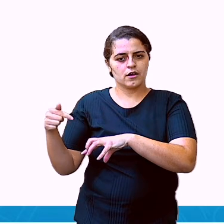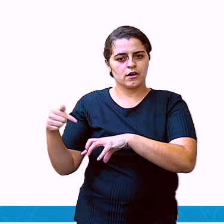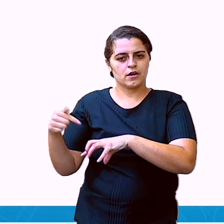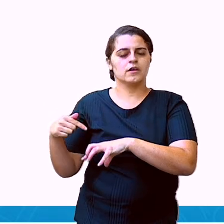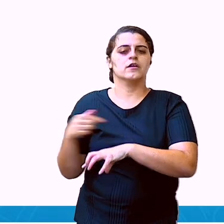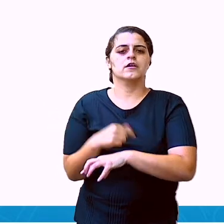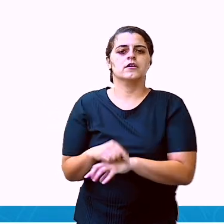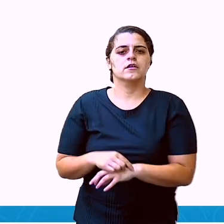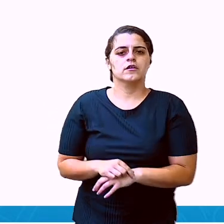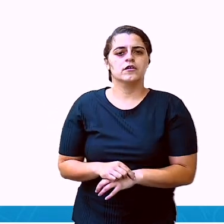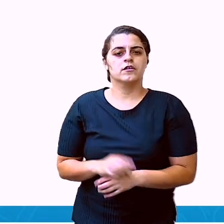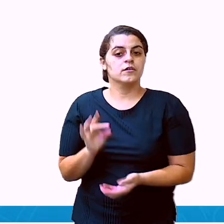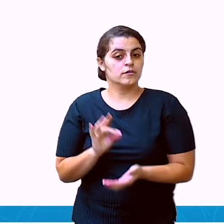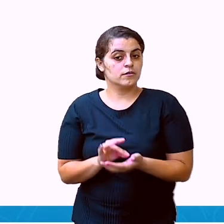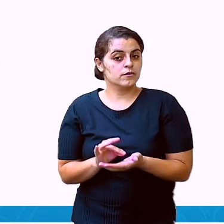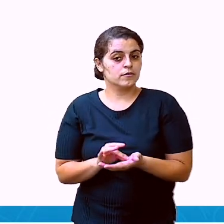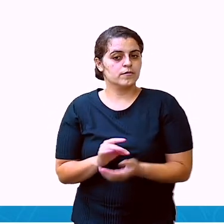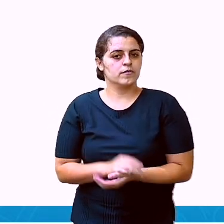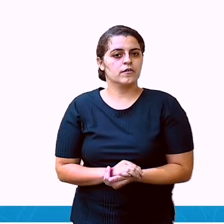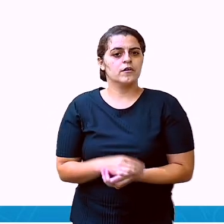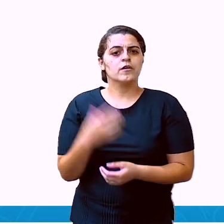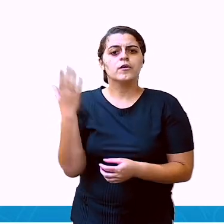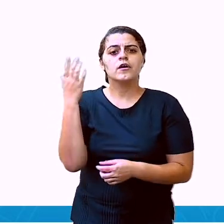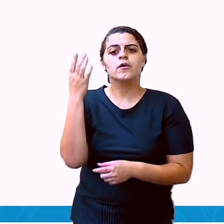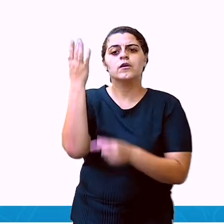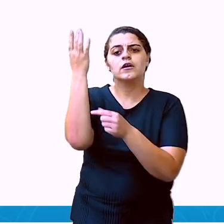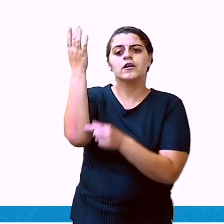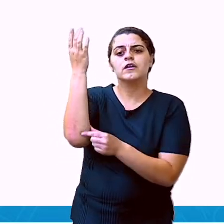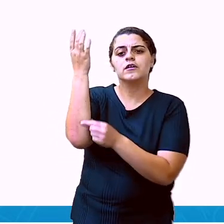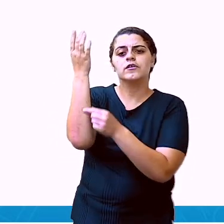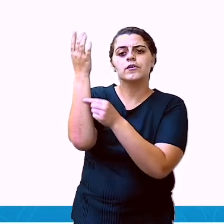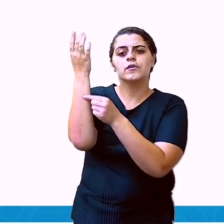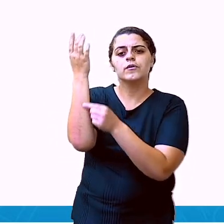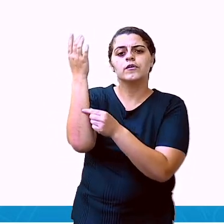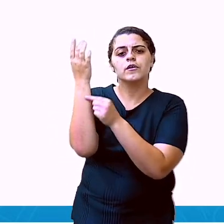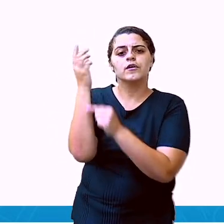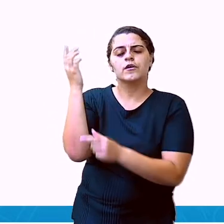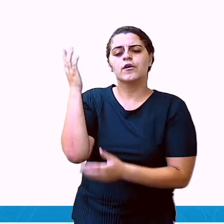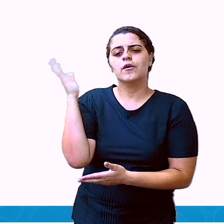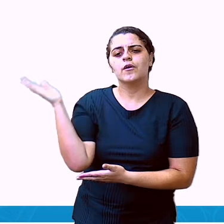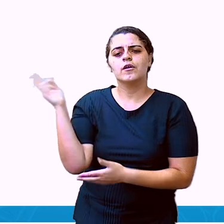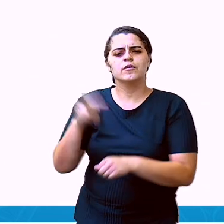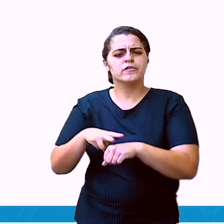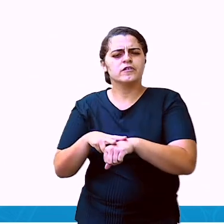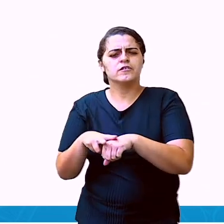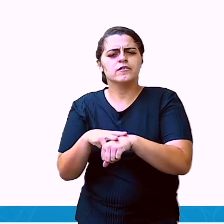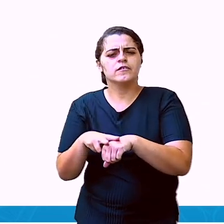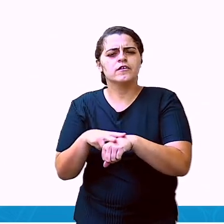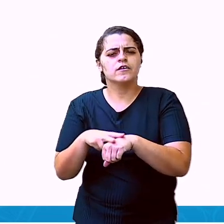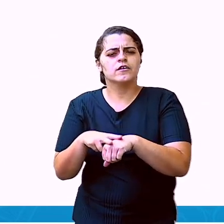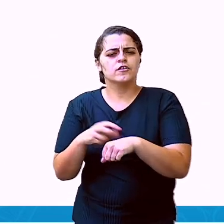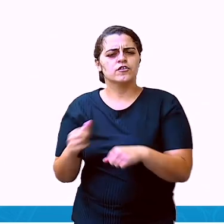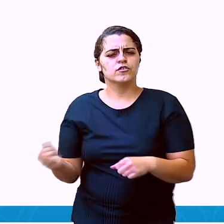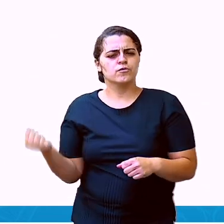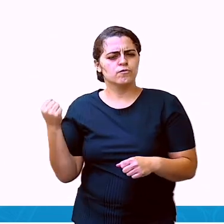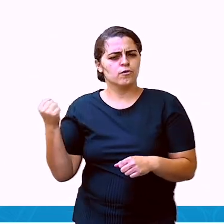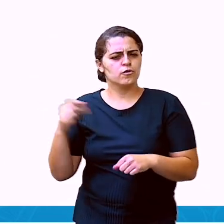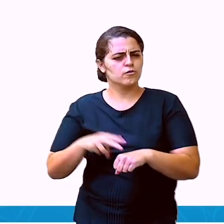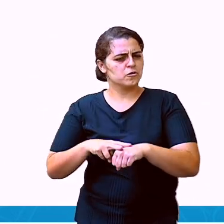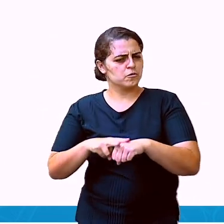Não é isso mesmo? E o caule? Olha como são verdinhos e